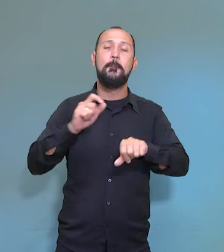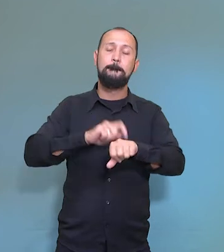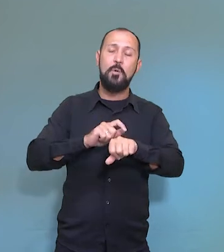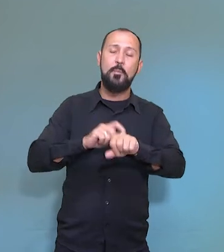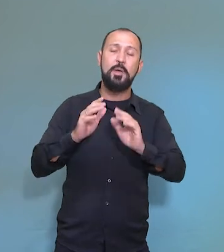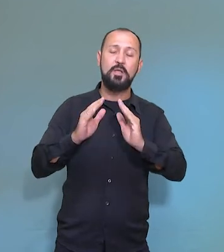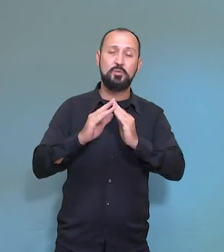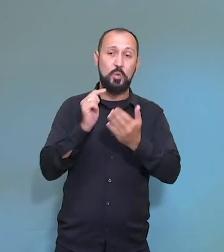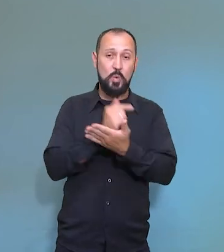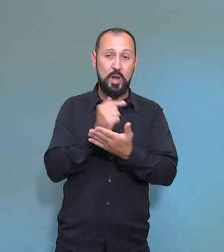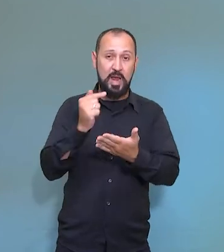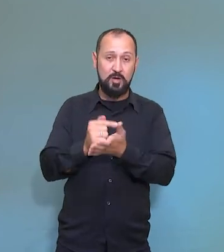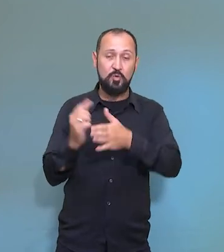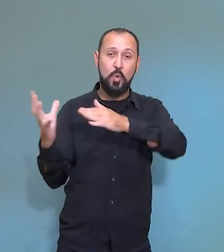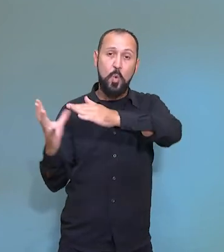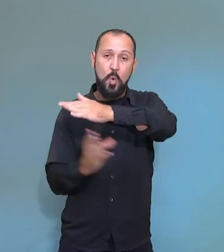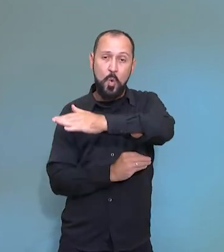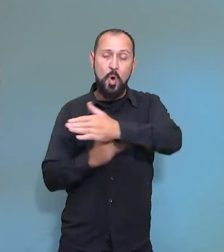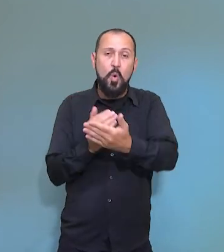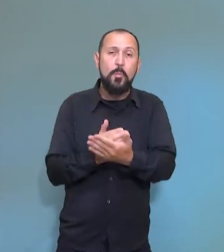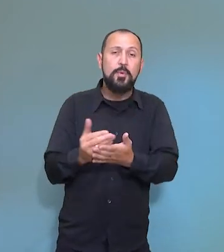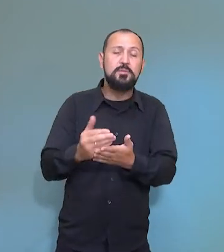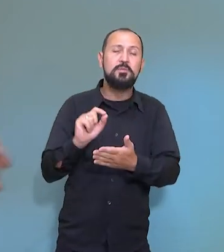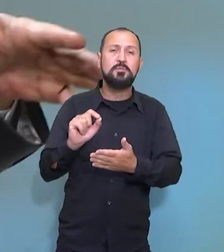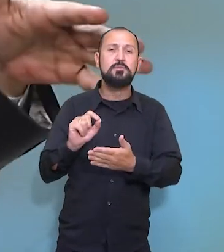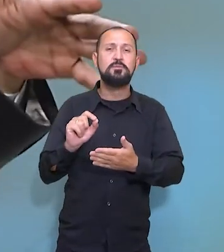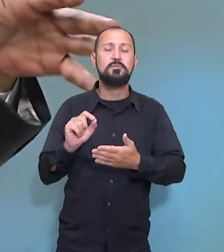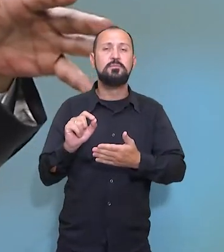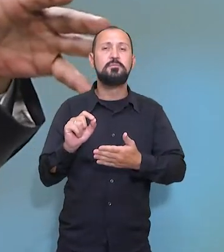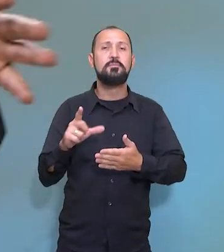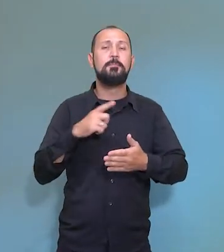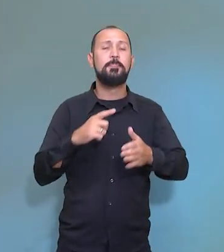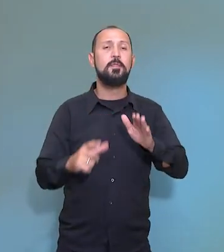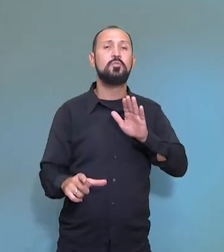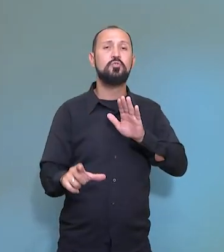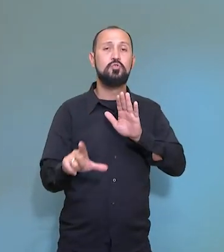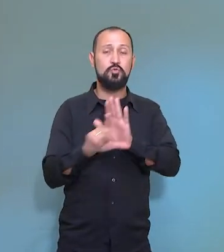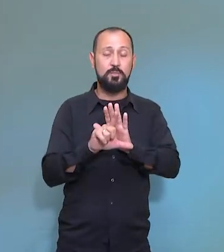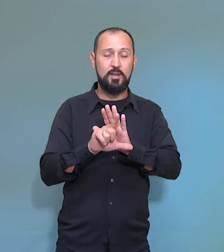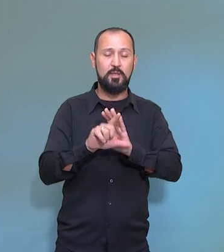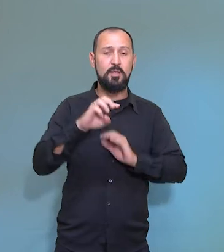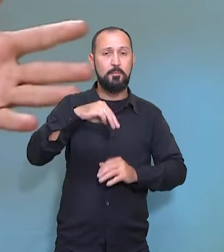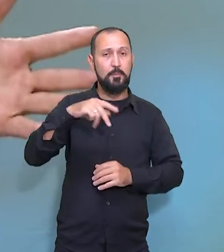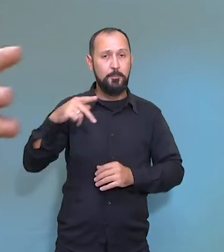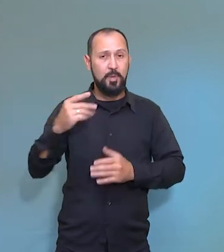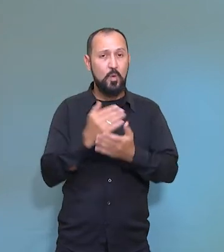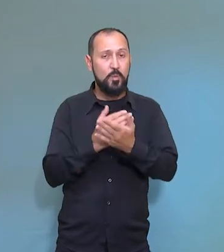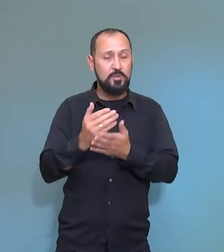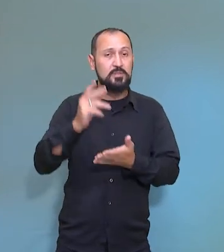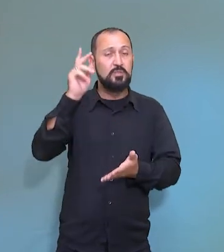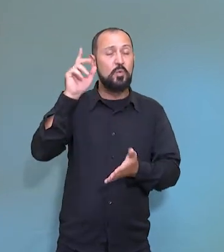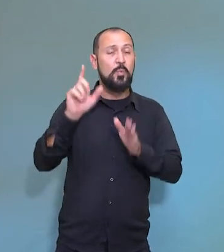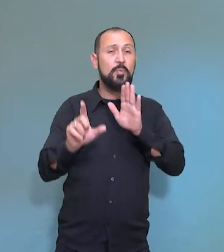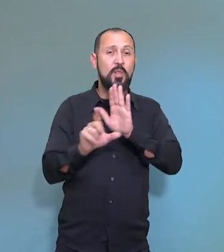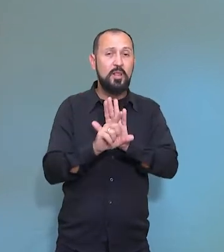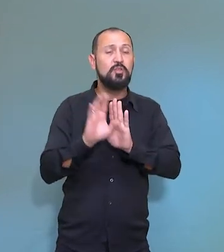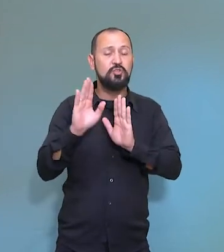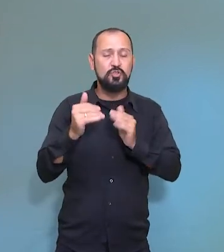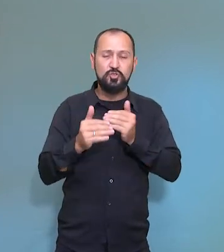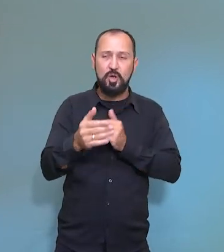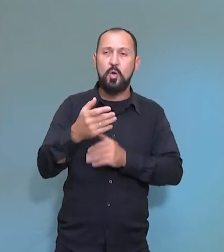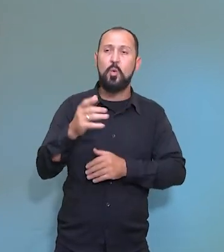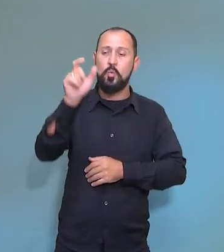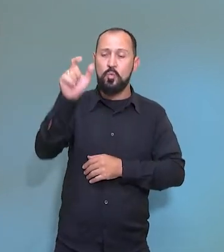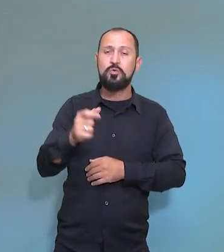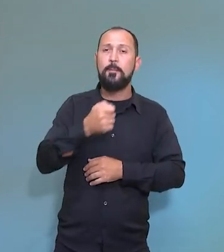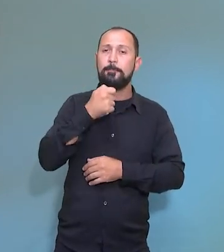a digitalização dos cartórios, uma iniciativa que veio aí por meio de uma medida provisória e já está valendo como lei.